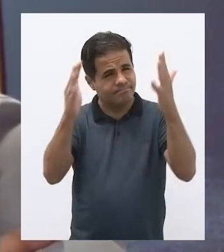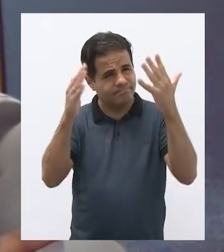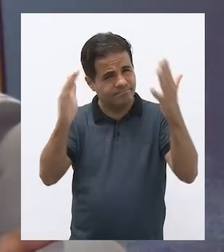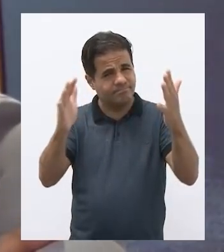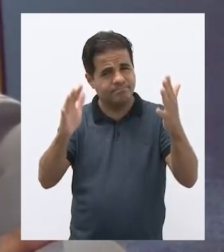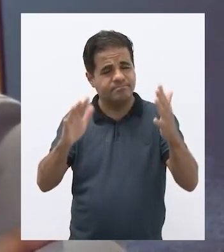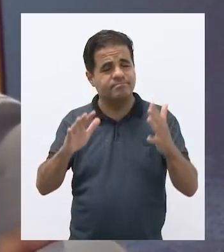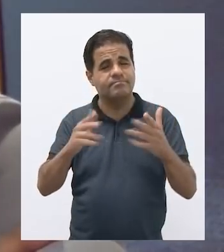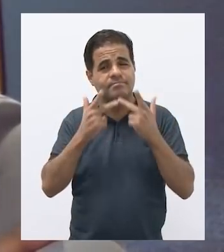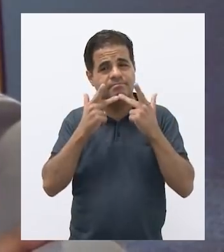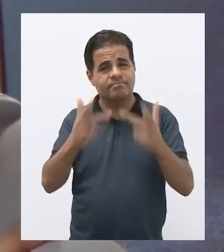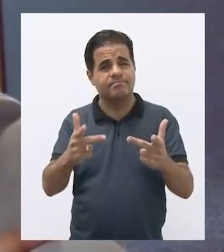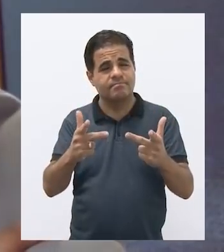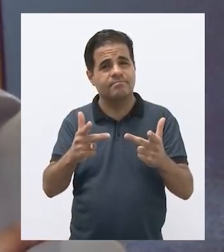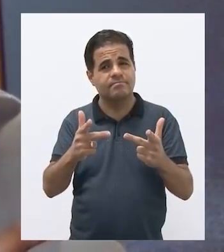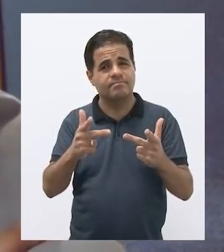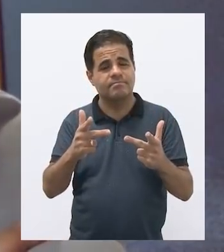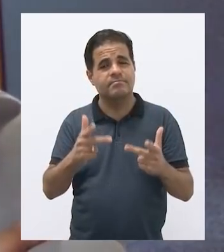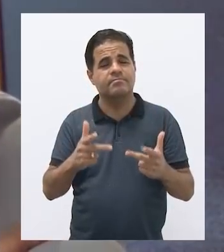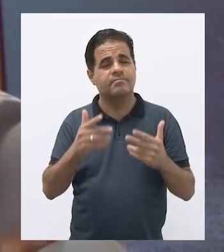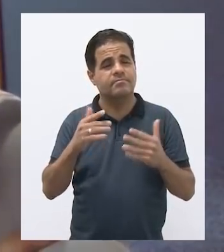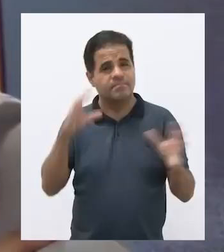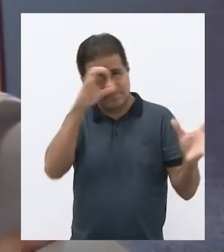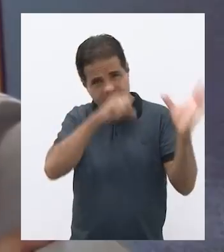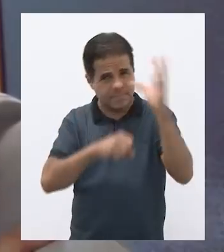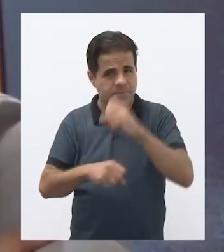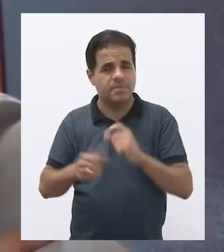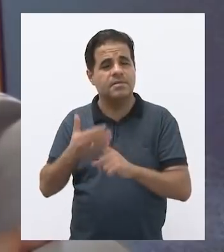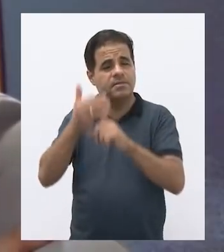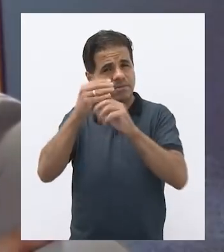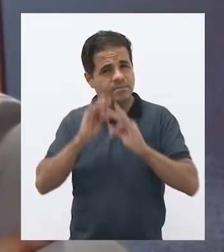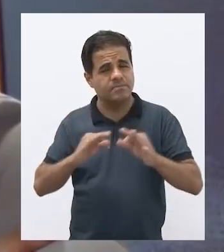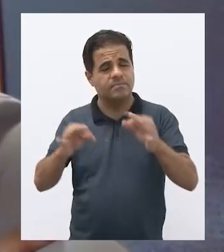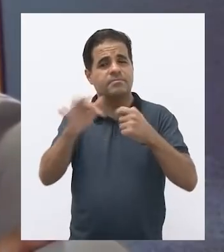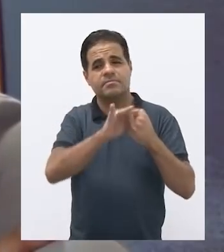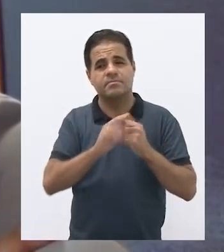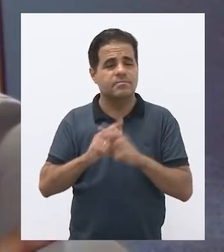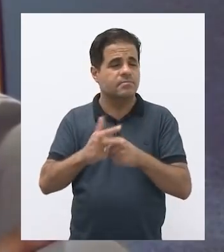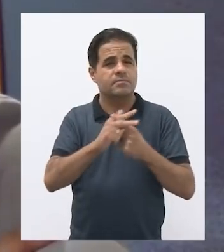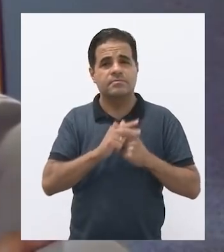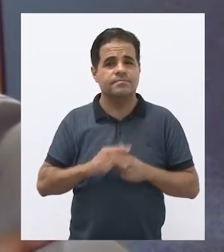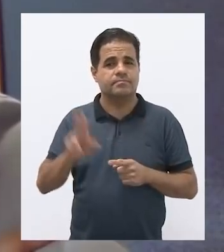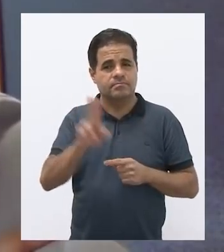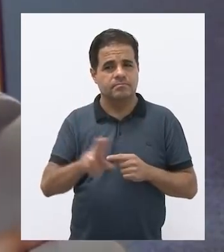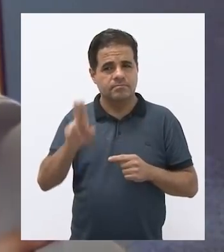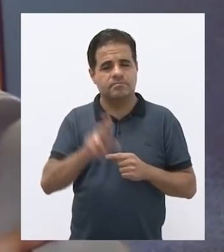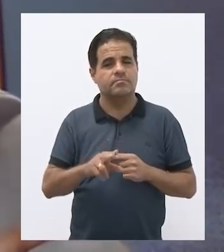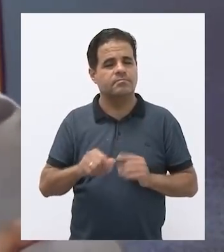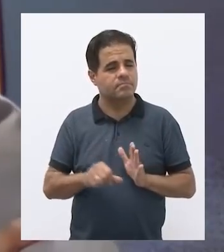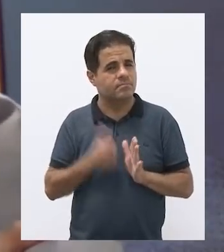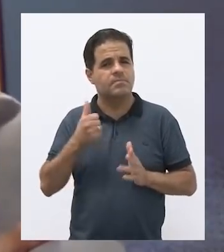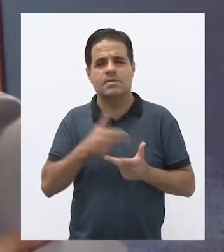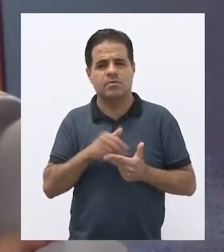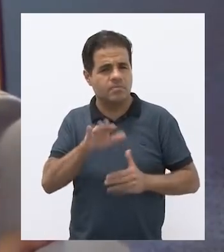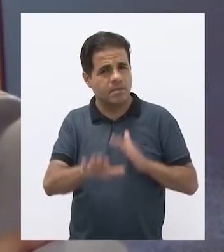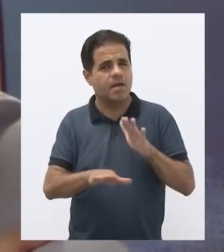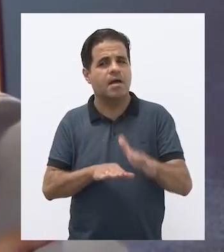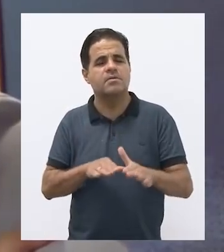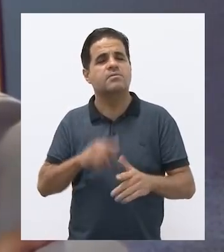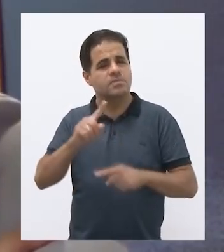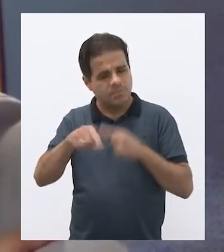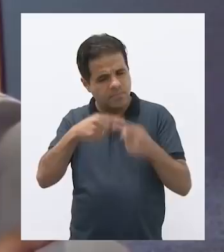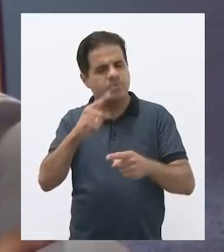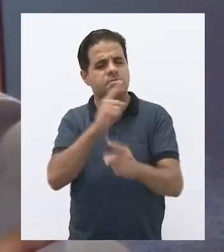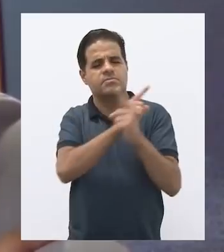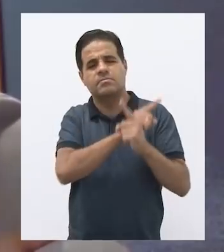parabenizar, dizer que aprender as tecnologias, as ferramentas e como usá-las é o primeiro passo. Depois